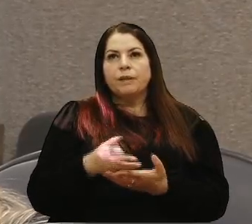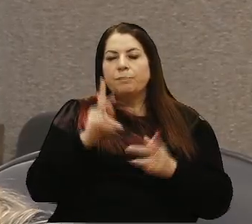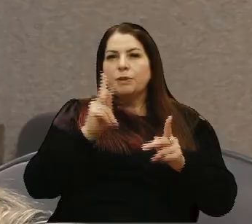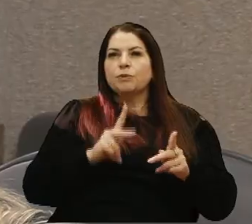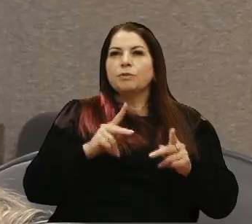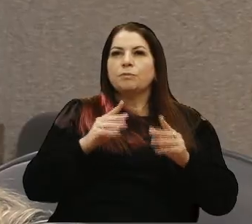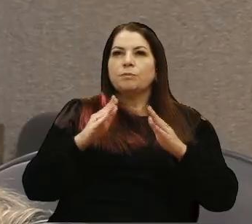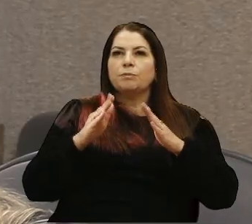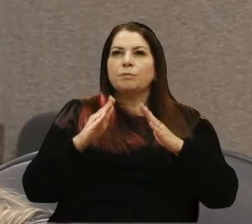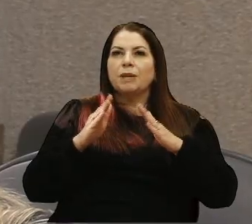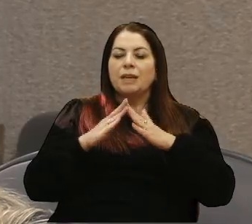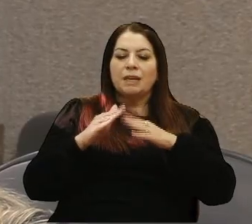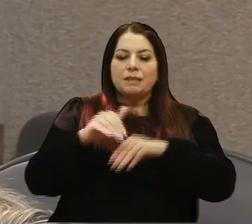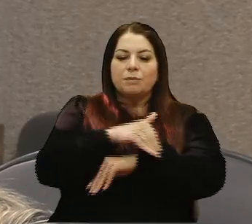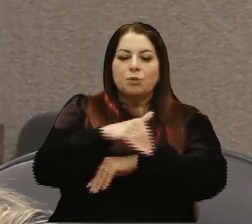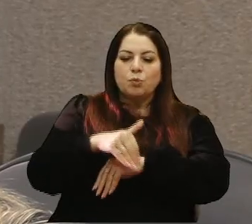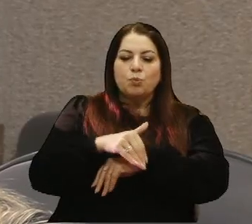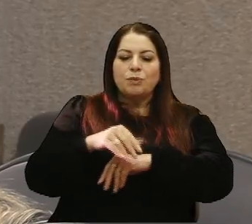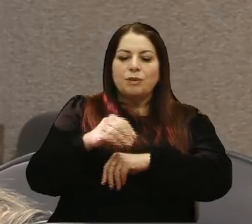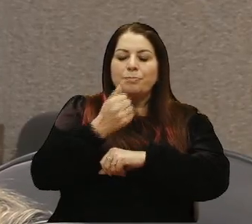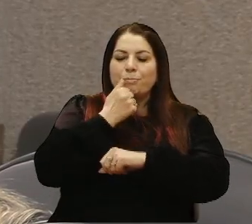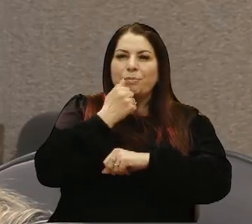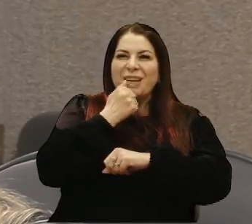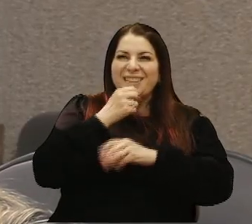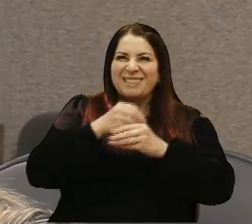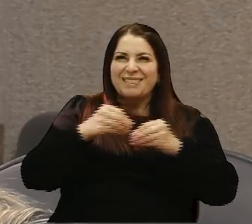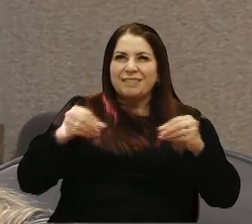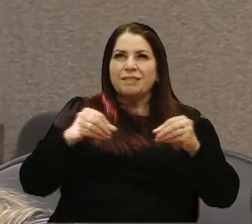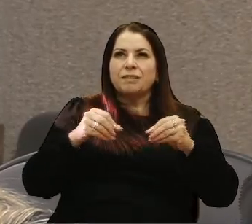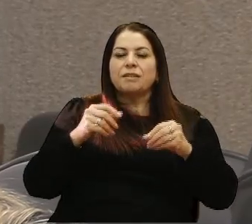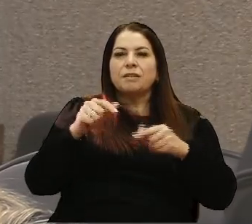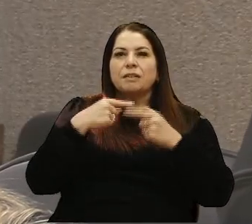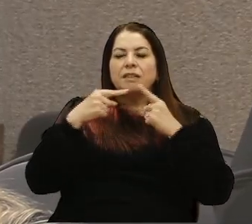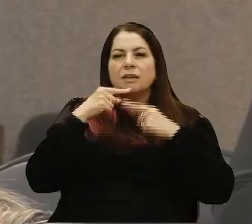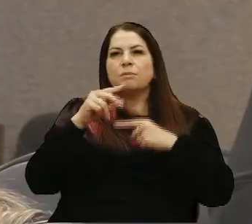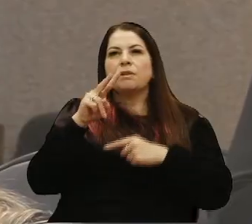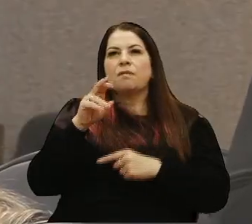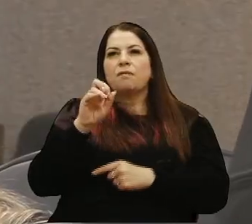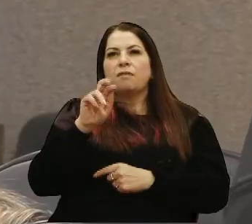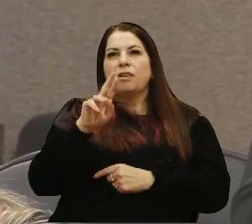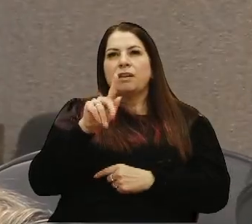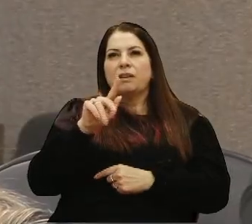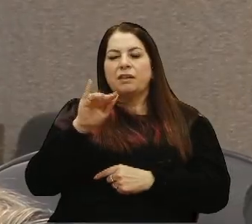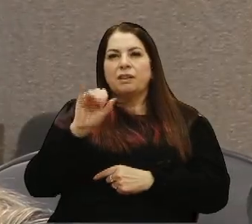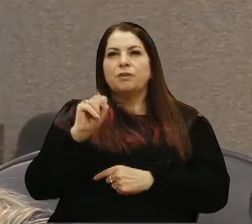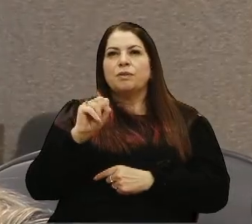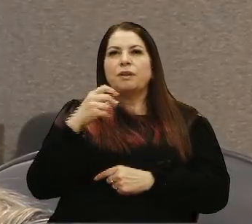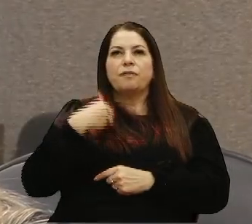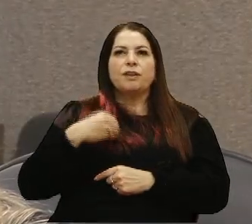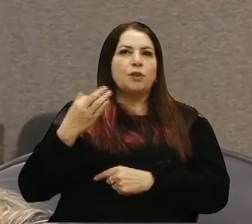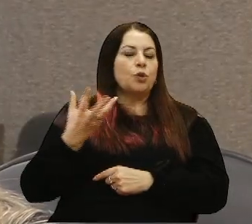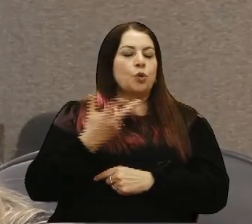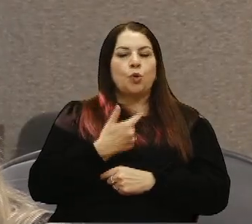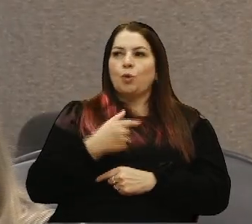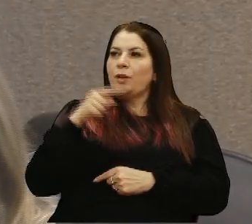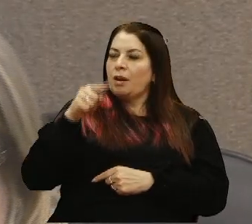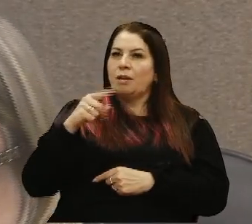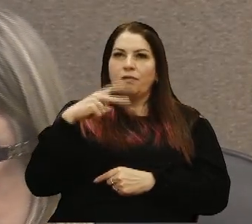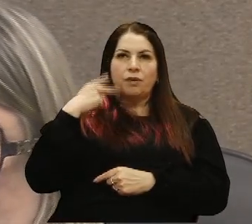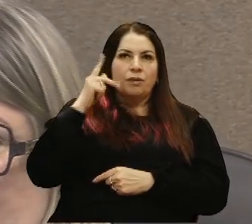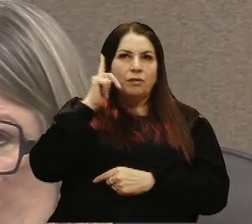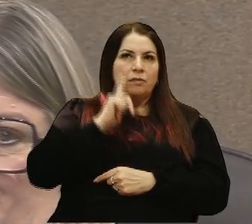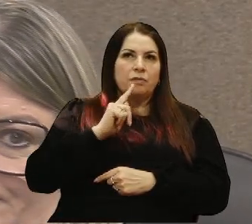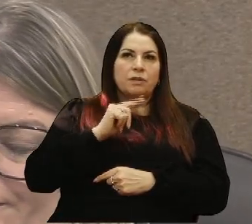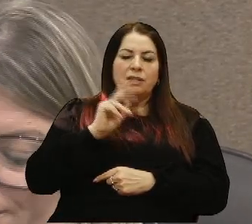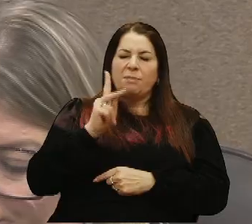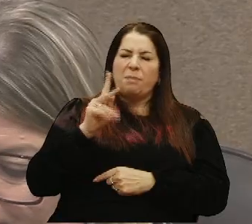numa estrada de chão, reclama. Vai ver lá, por exemplo, no Vergueiros, a hora que começarem o asfalto, a vida inteira lá, vereador Lucas, o pessoal